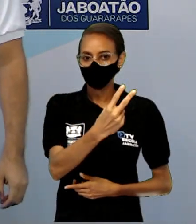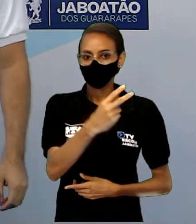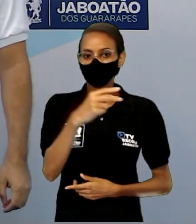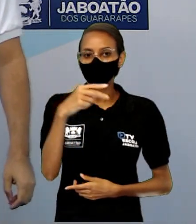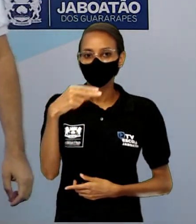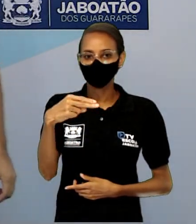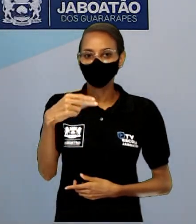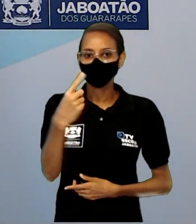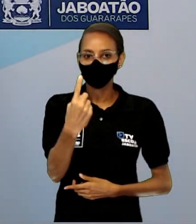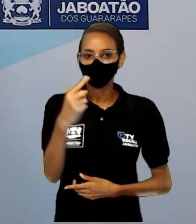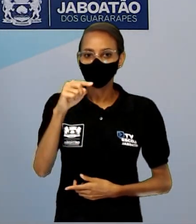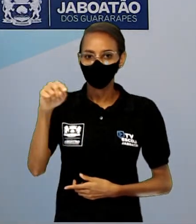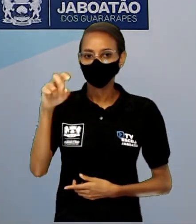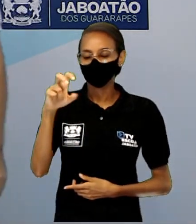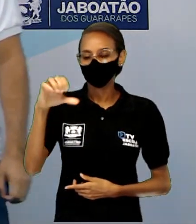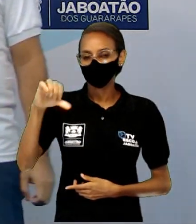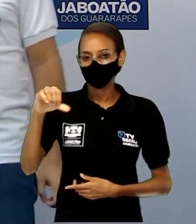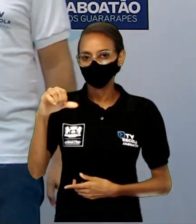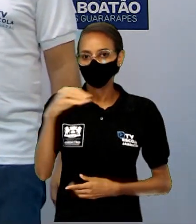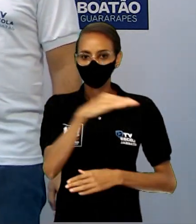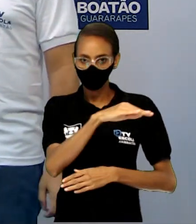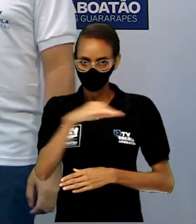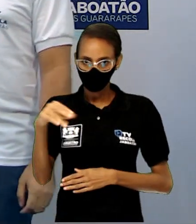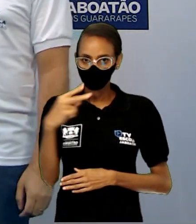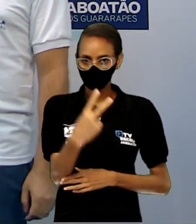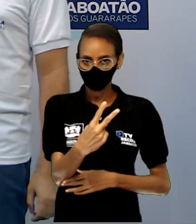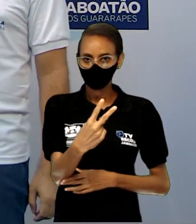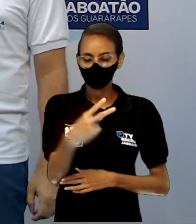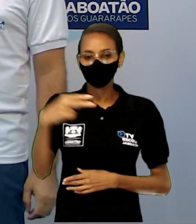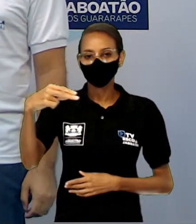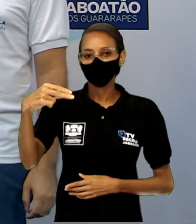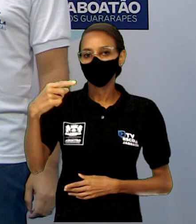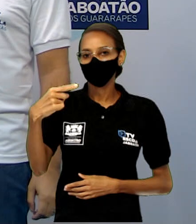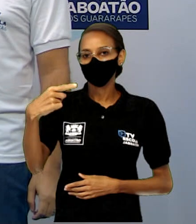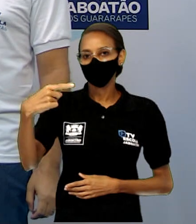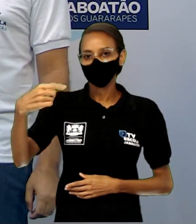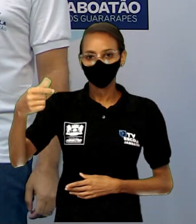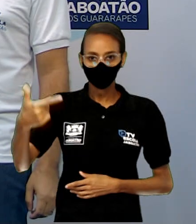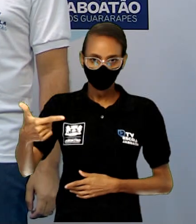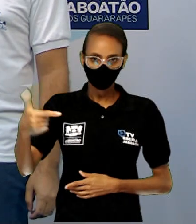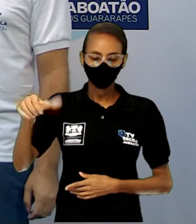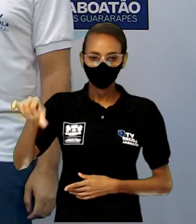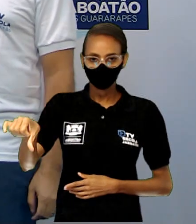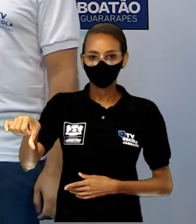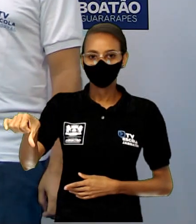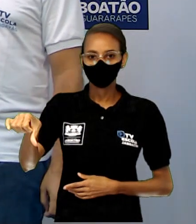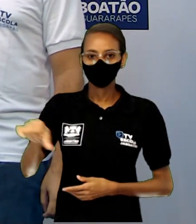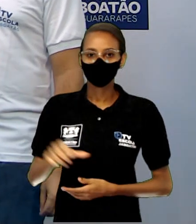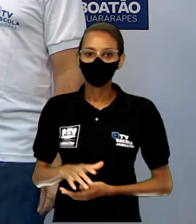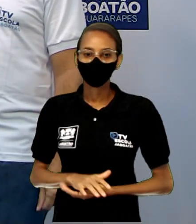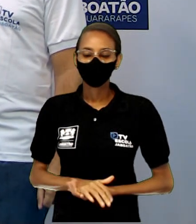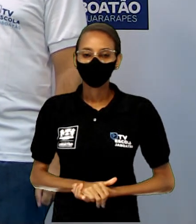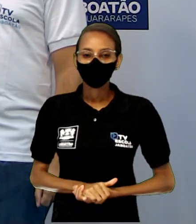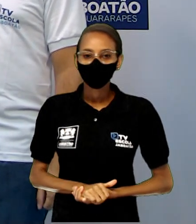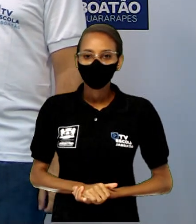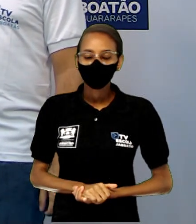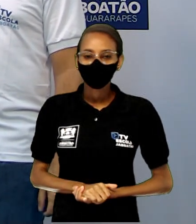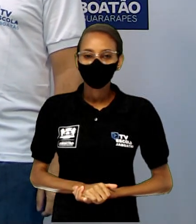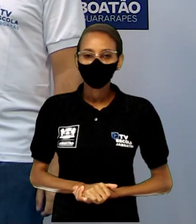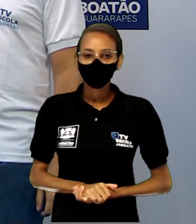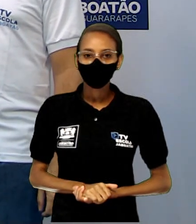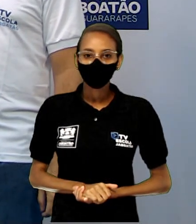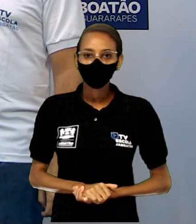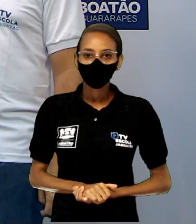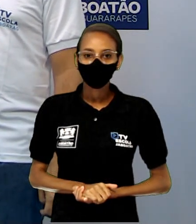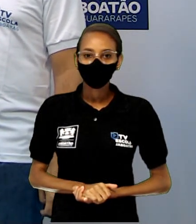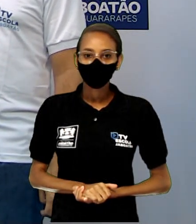eu preciso saber quem é o valor de A, que no caso aqui é o número 1. Porque o coeficiente numérico que está na frente de x